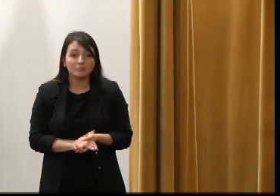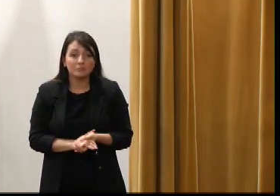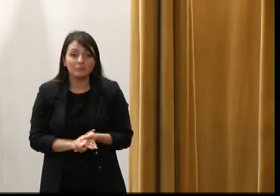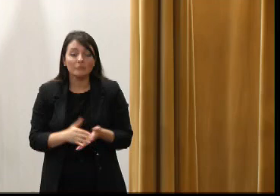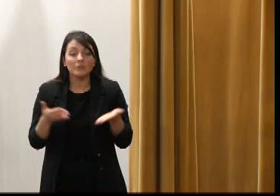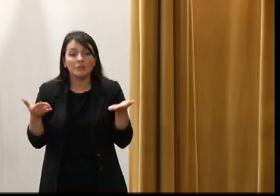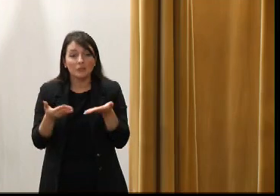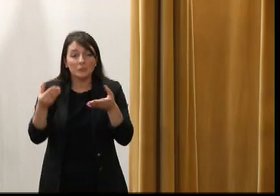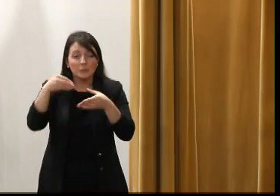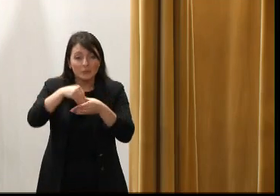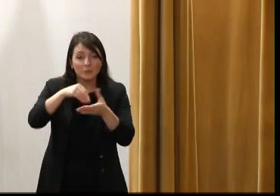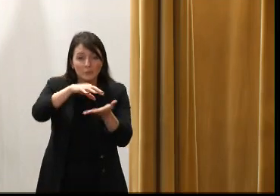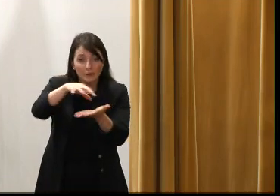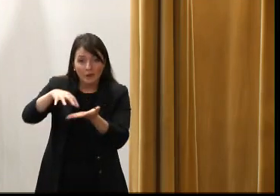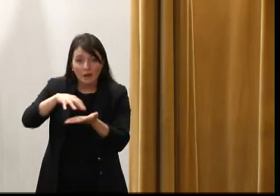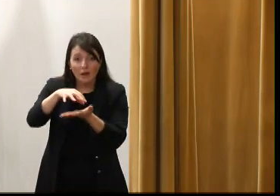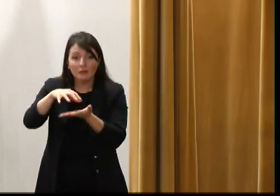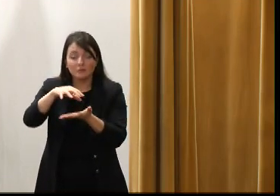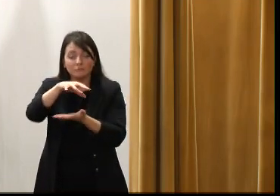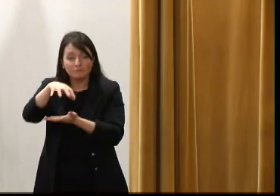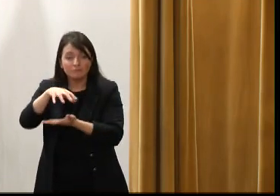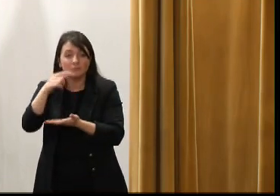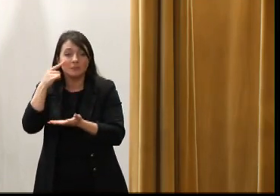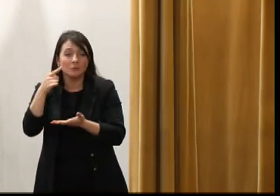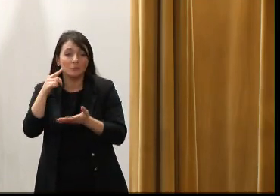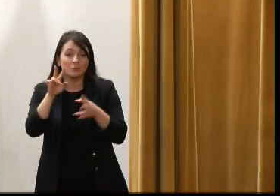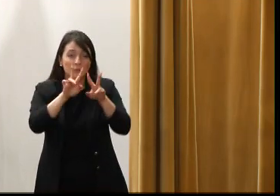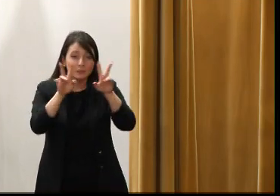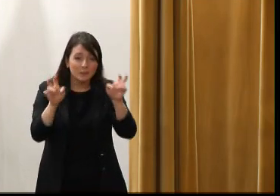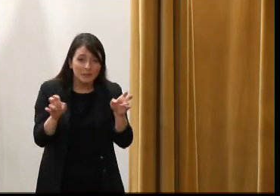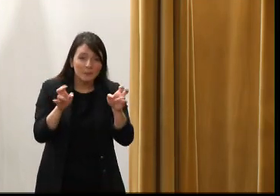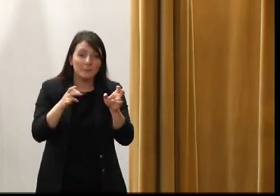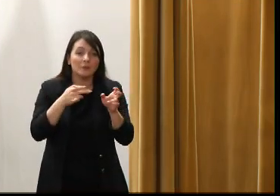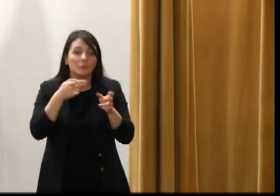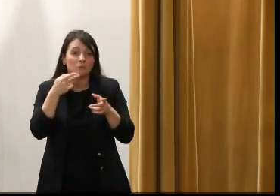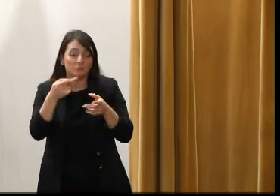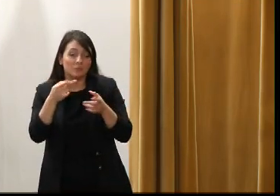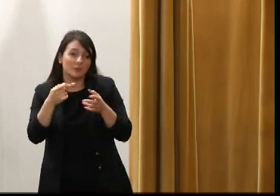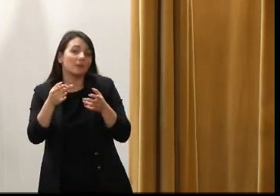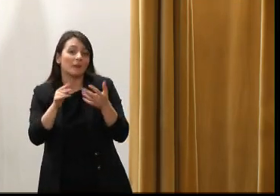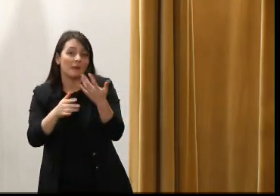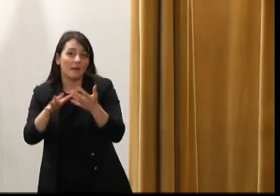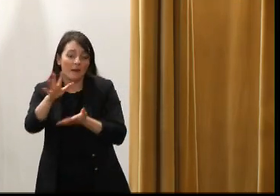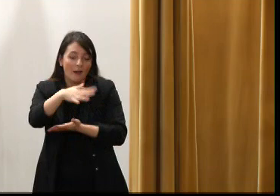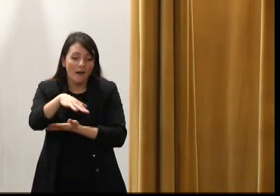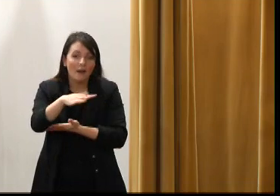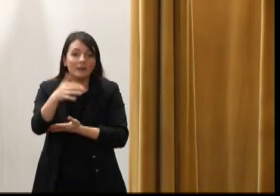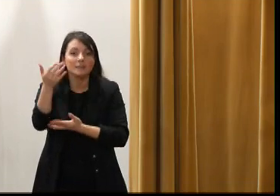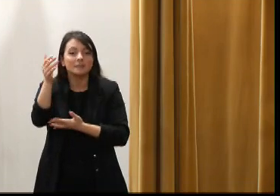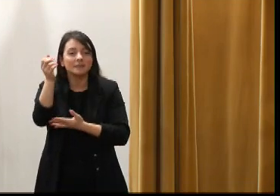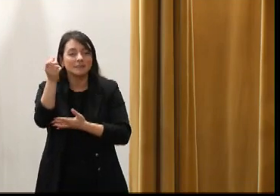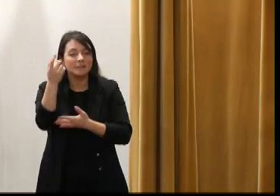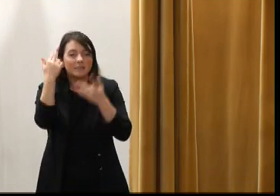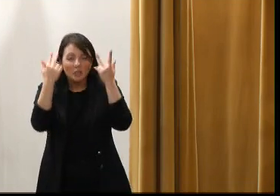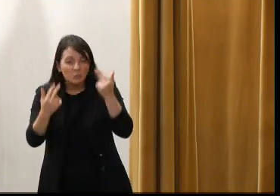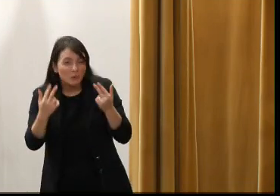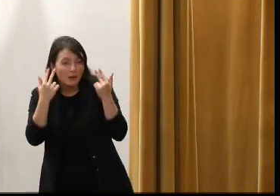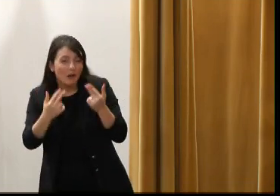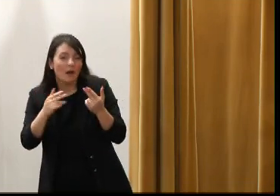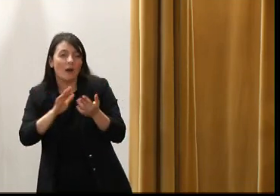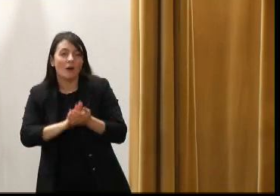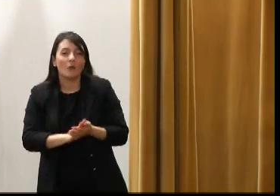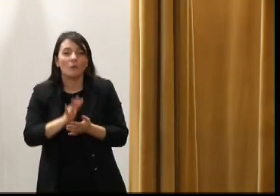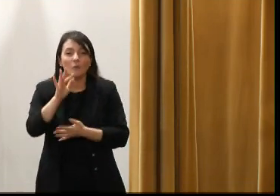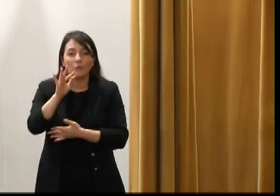não há dúvida que temas correlatos aparecerão, como as áreas naturais, a flora e a fauna, os recursos